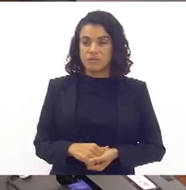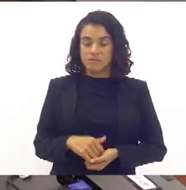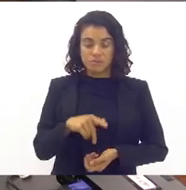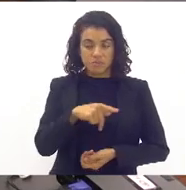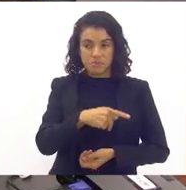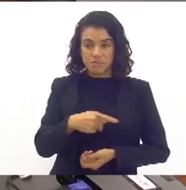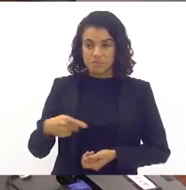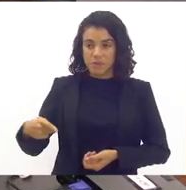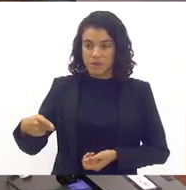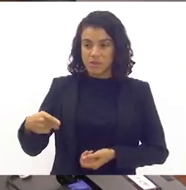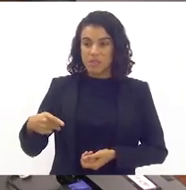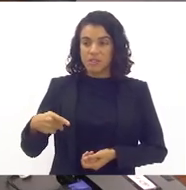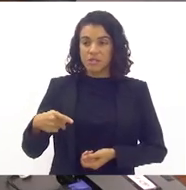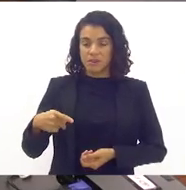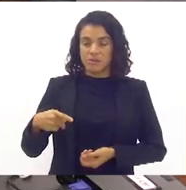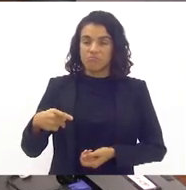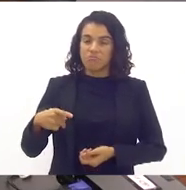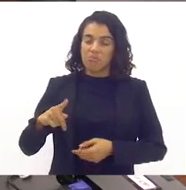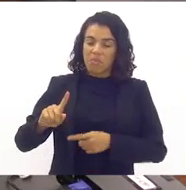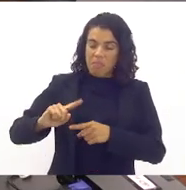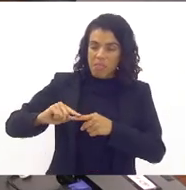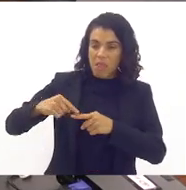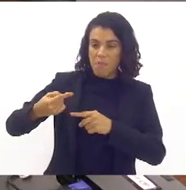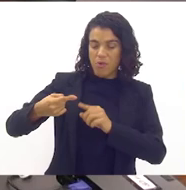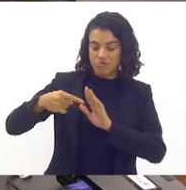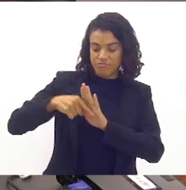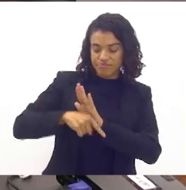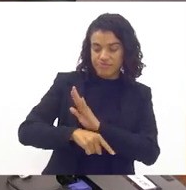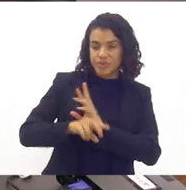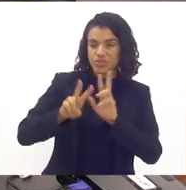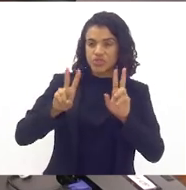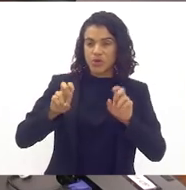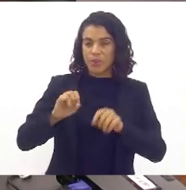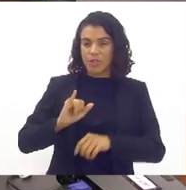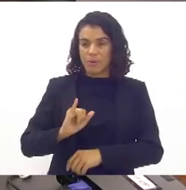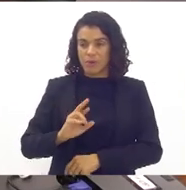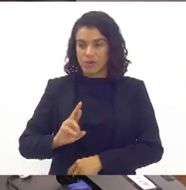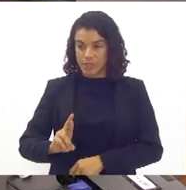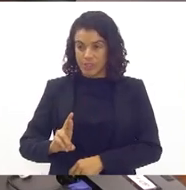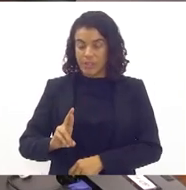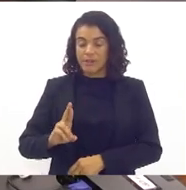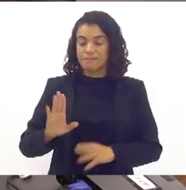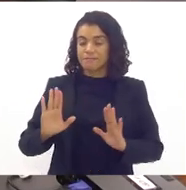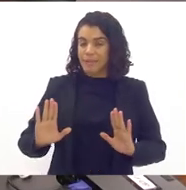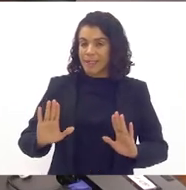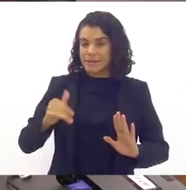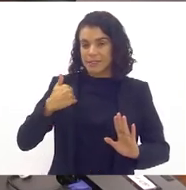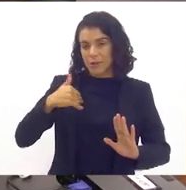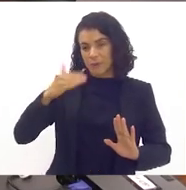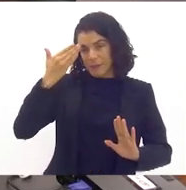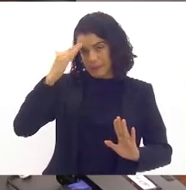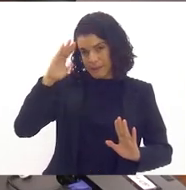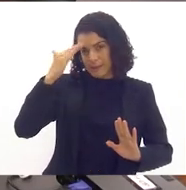Presidente, eu depois vou aprofundar no imposto de renda, mas eu entendo que